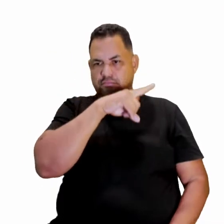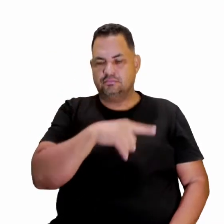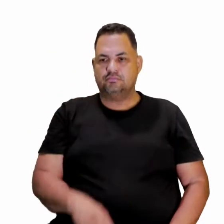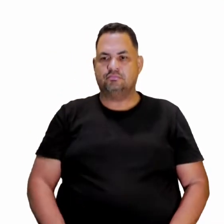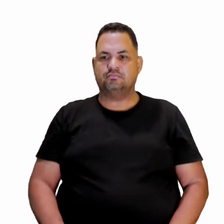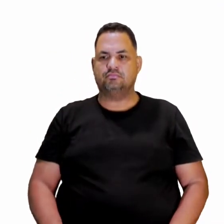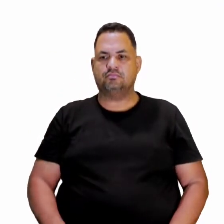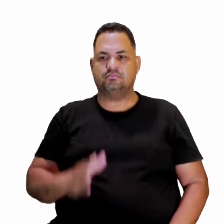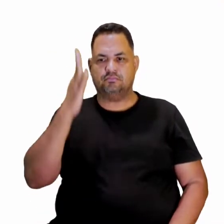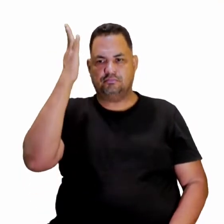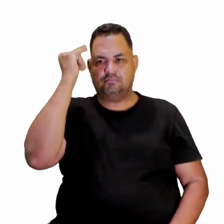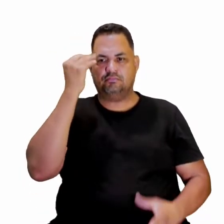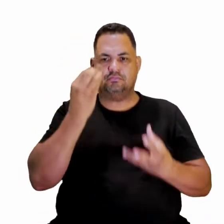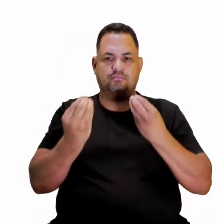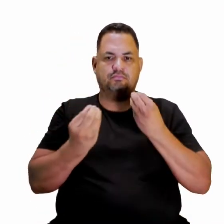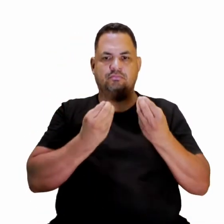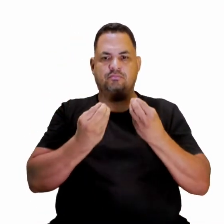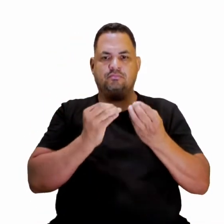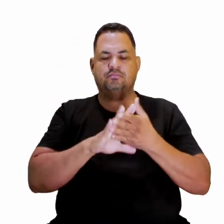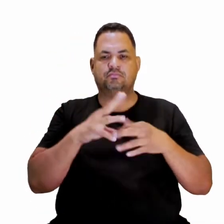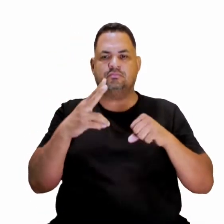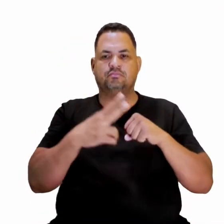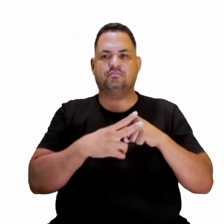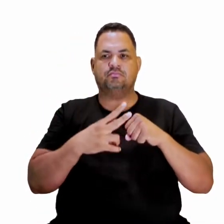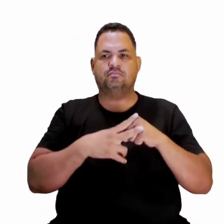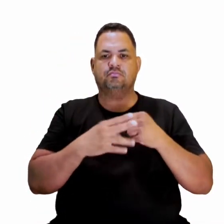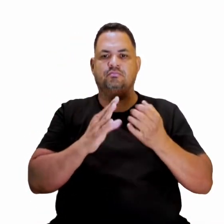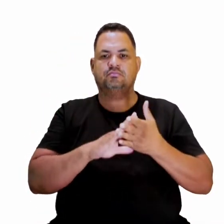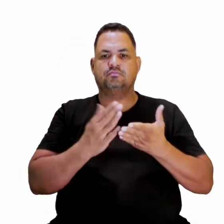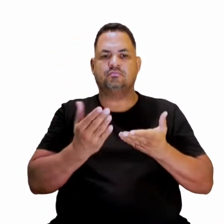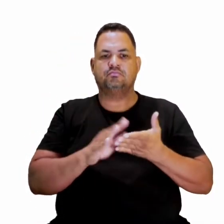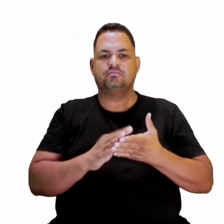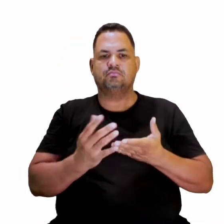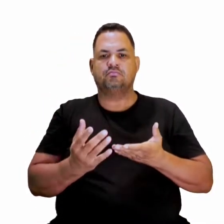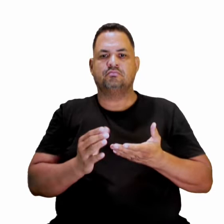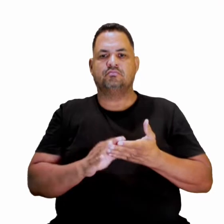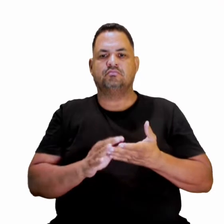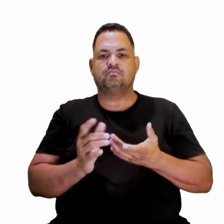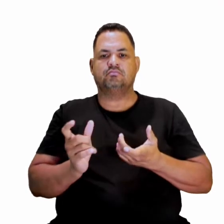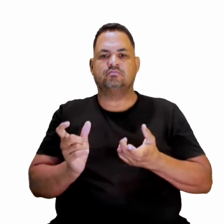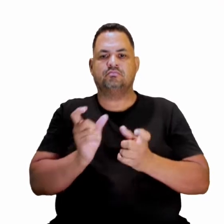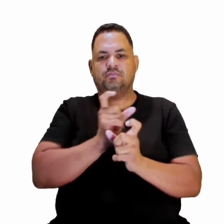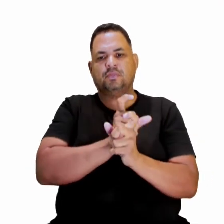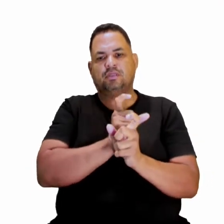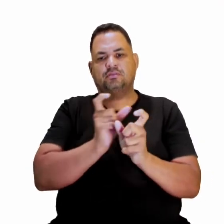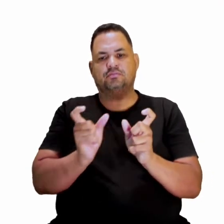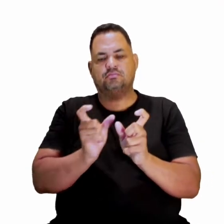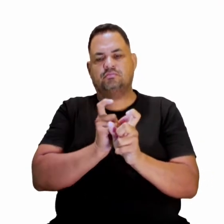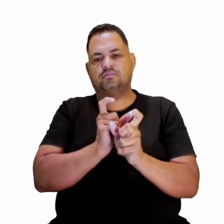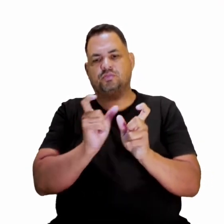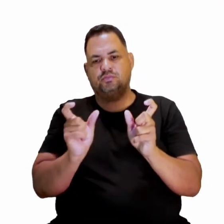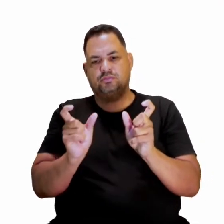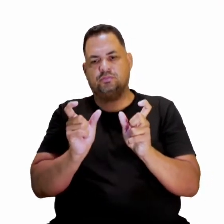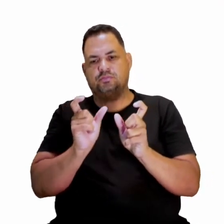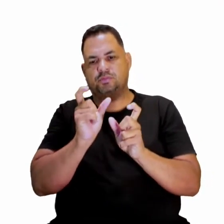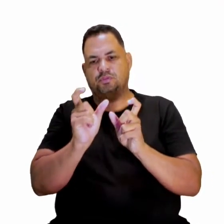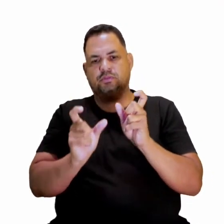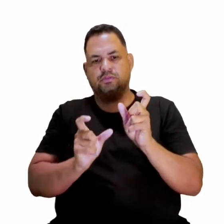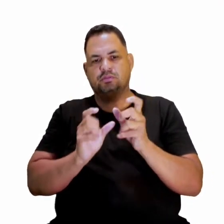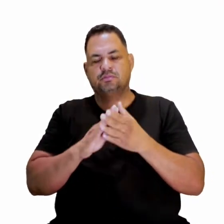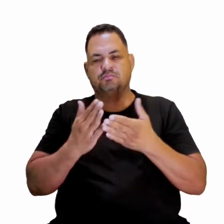você saber como é que o verbo vai vir. Se ele vem com algum sufixo, se ele vai vir